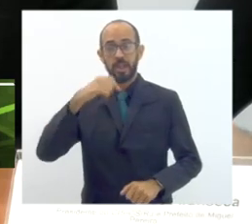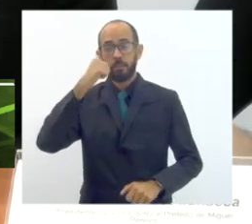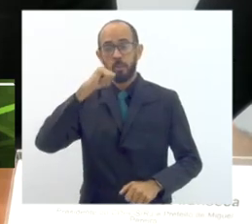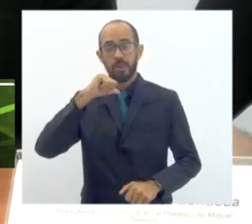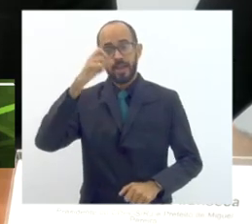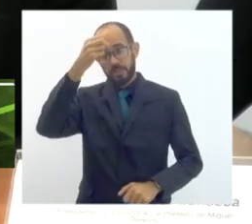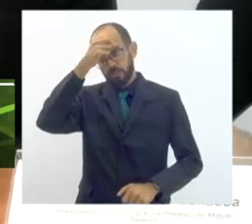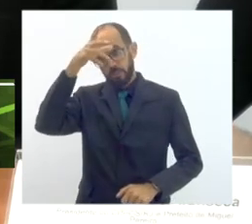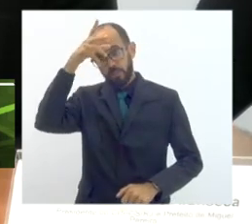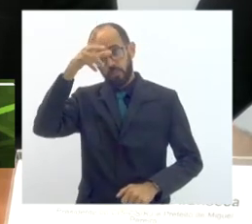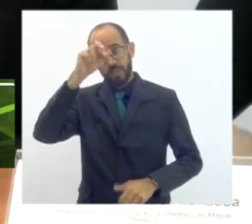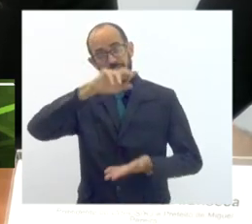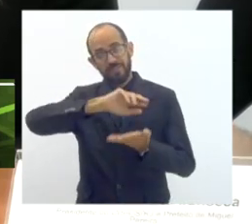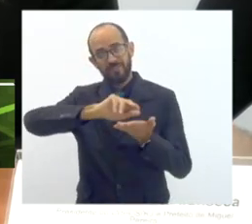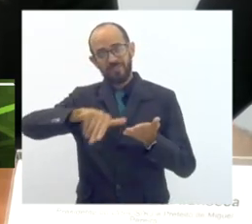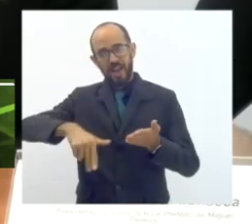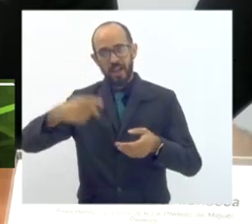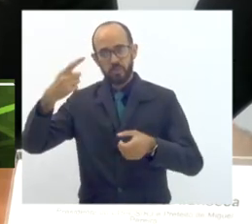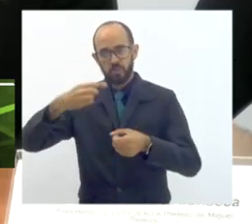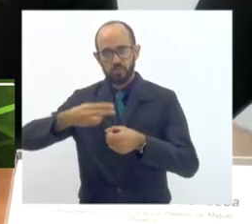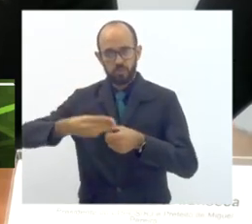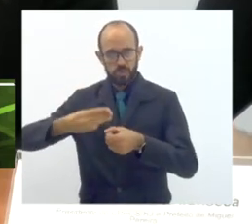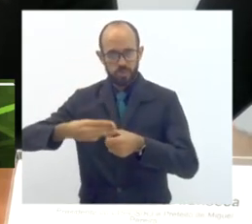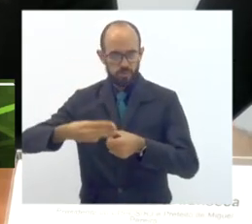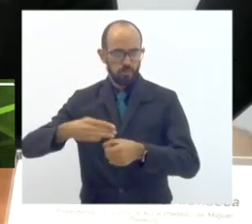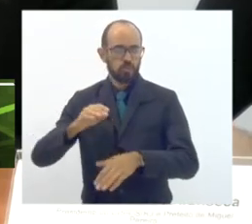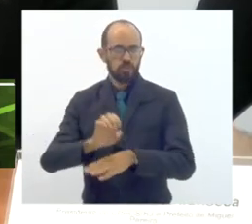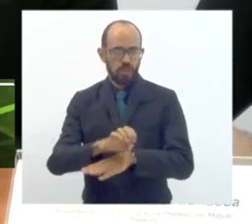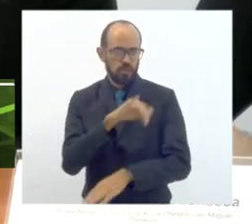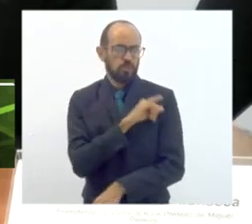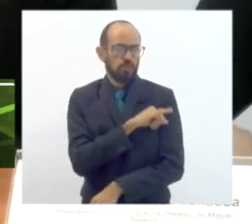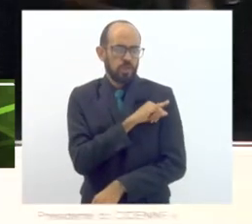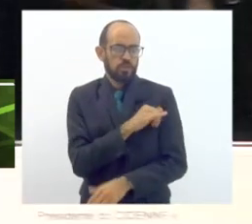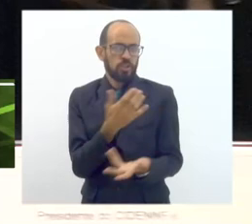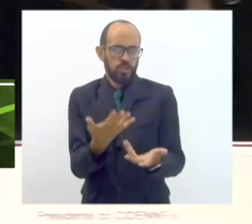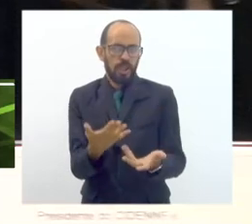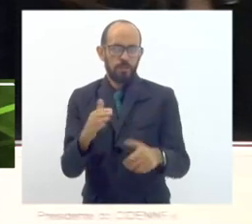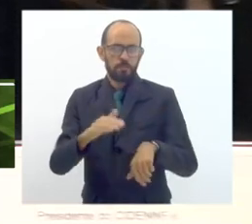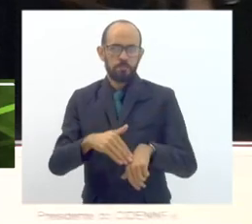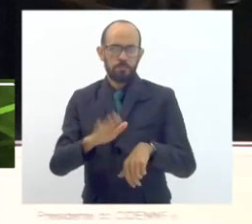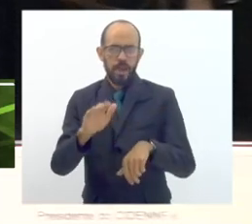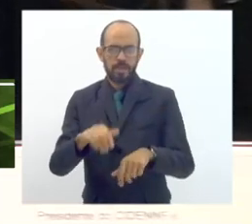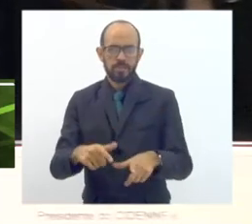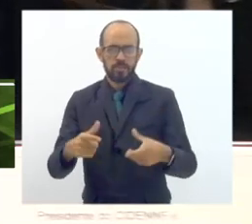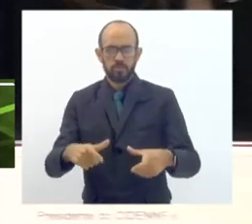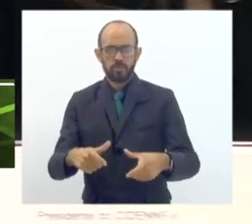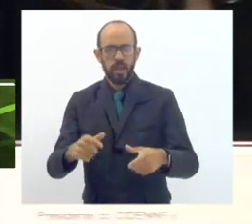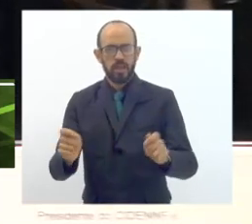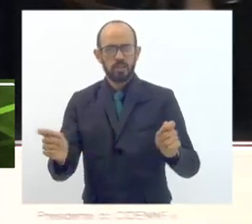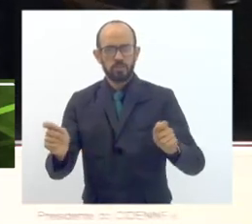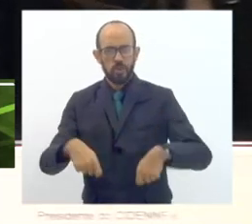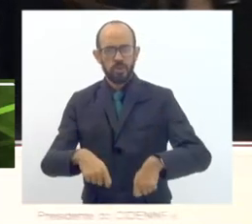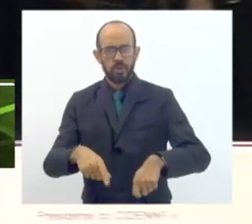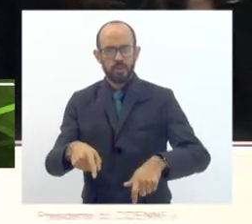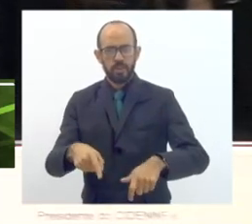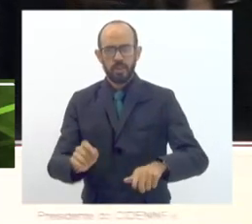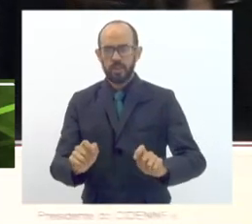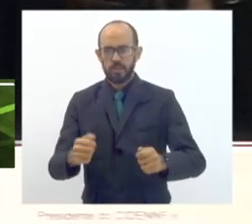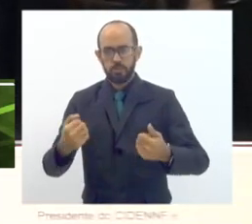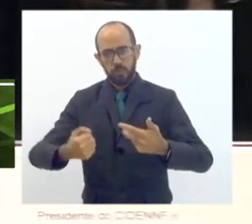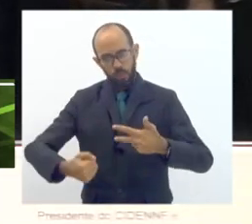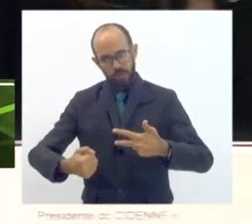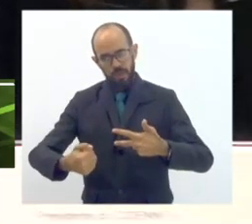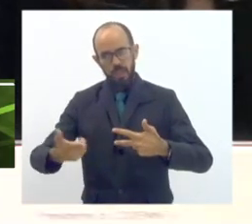vários municípios desse estado. Cada vez mais a gente quer mais mulheres nesse lugar de poder, nesse lugar de decisão. Saudar o nosso